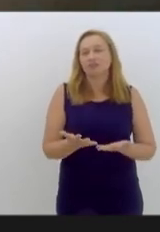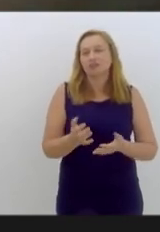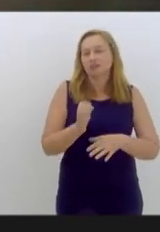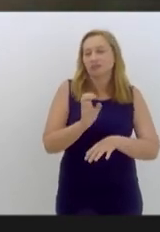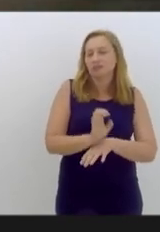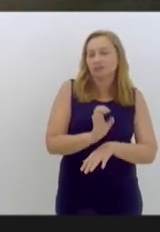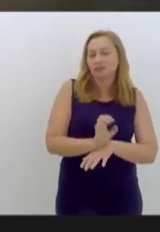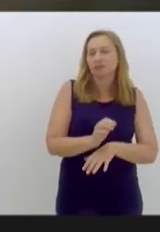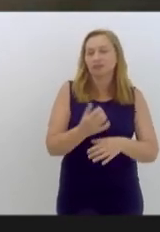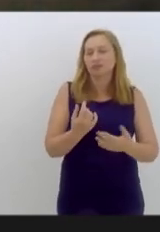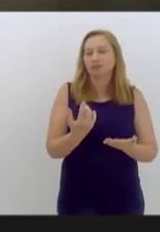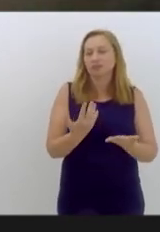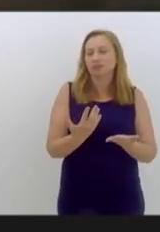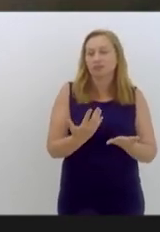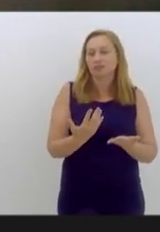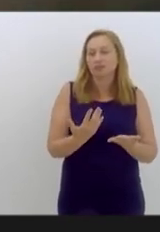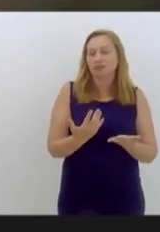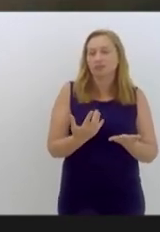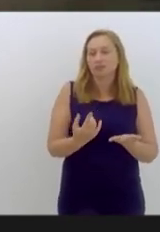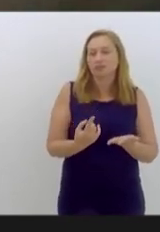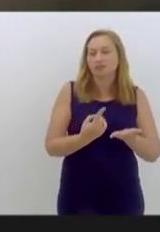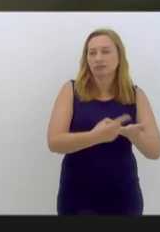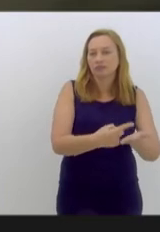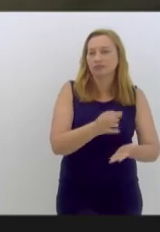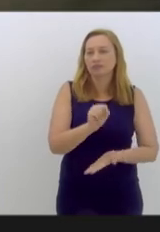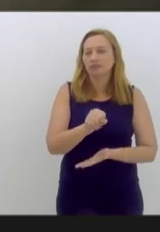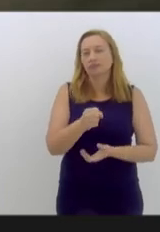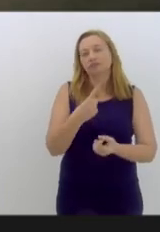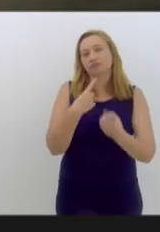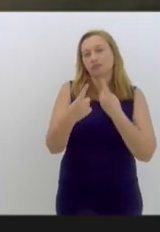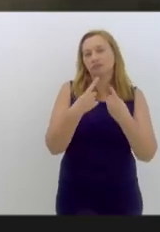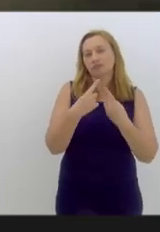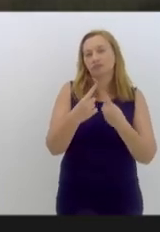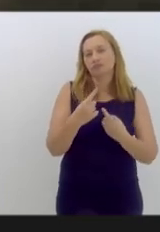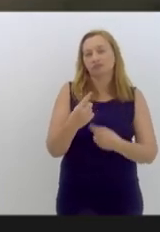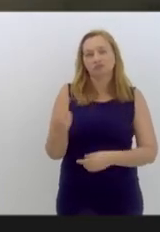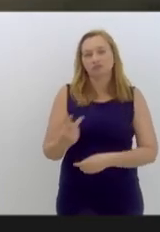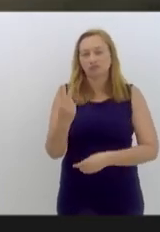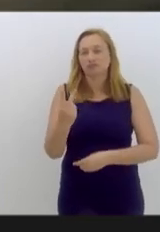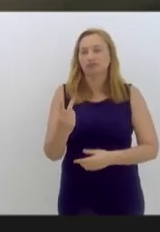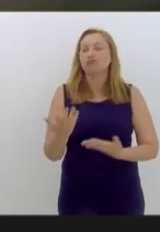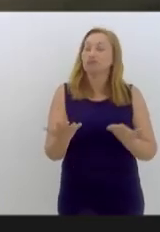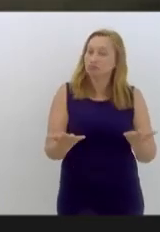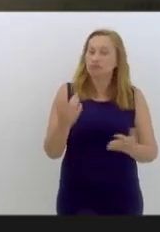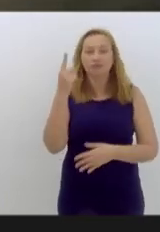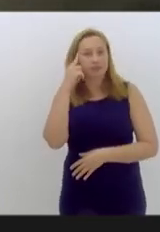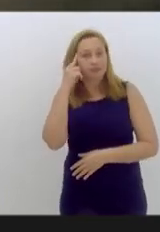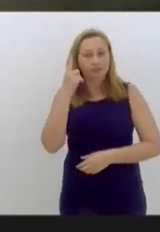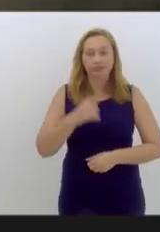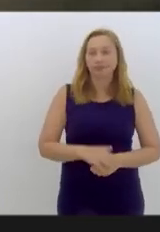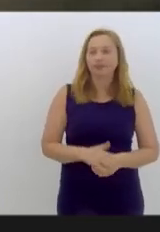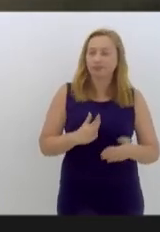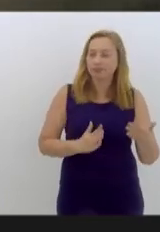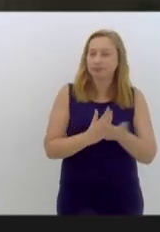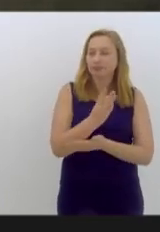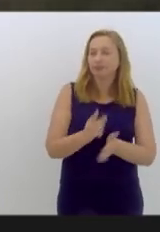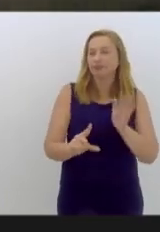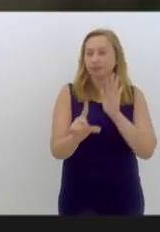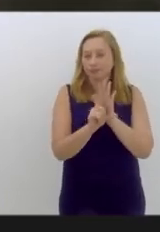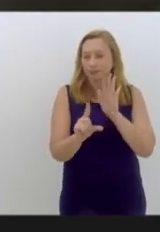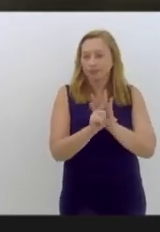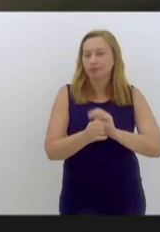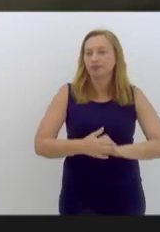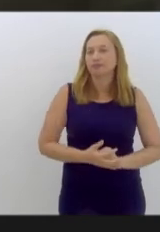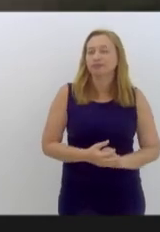recebe complementação mesmo, então acaba que a discussão fica um pouco secundarizada. Mas a gente precisa pensar nisso. Aprovar a lei, claro